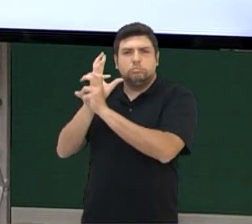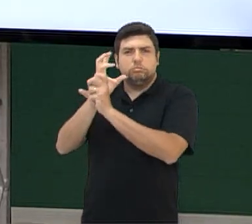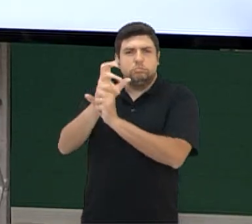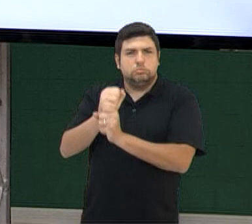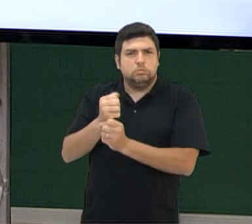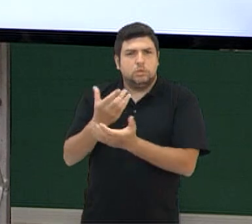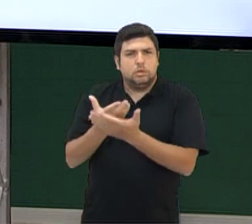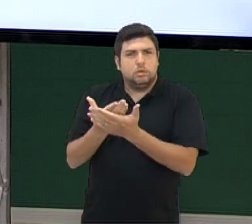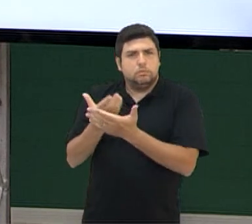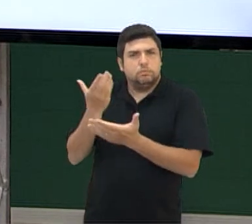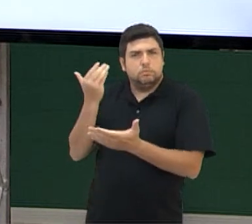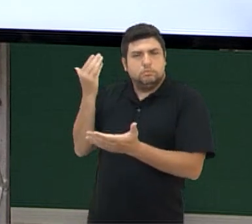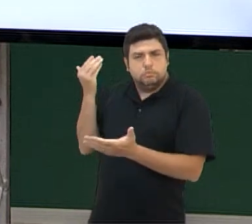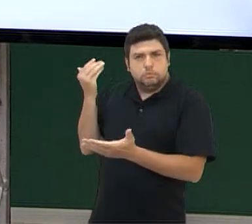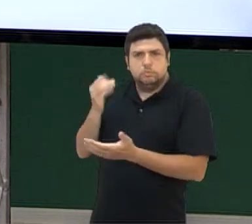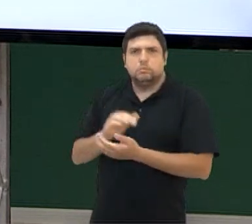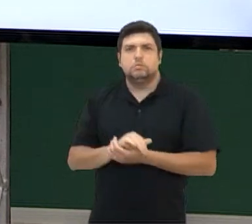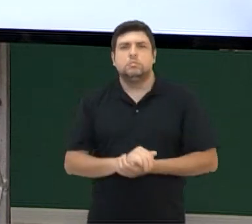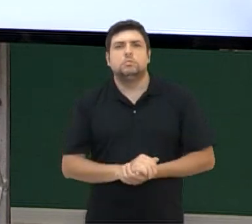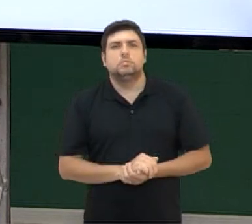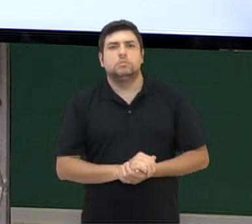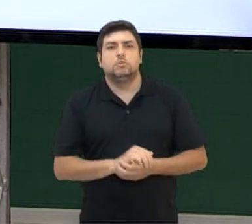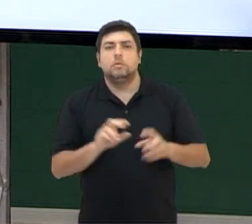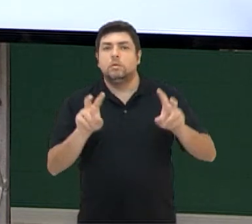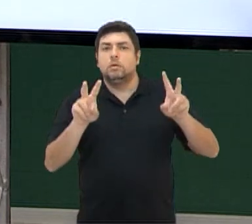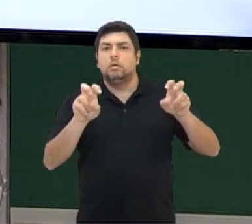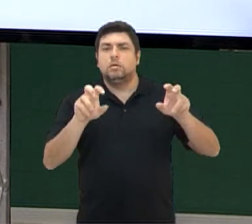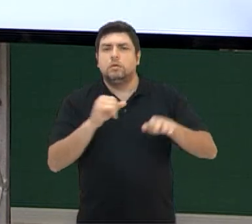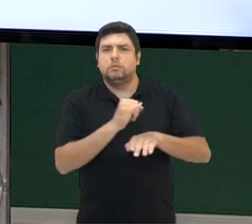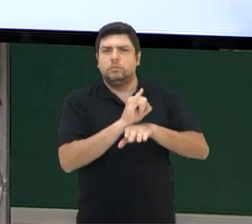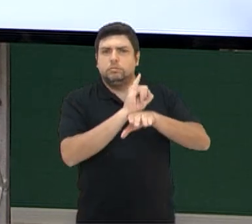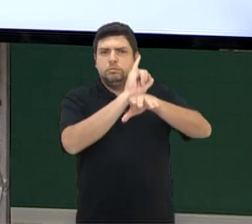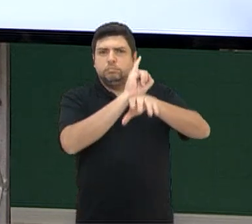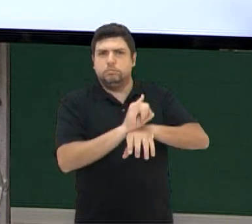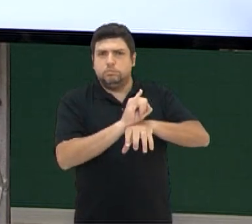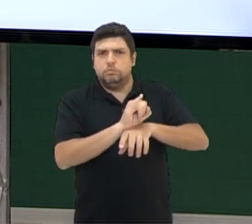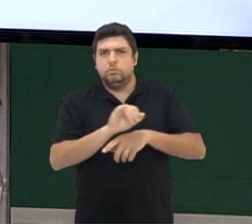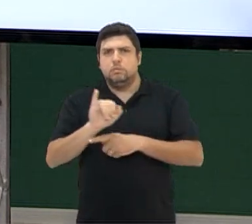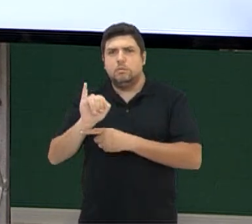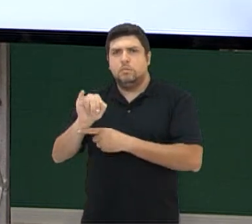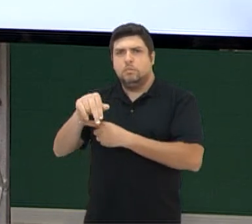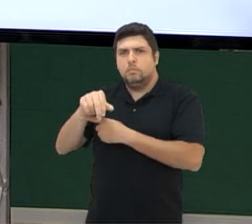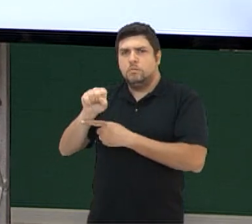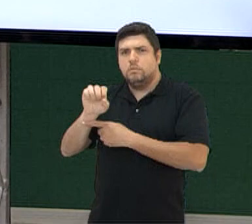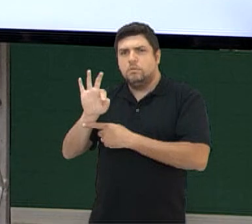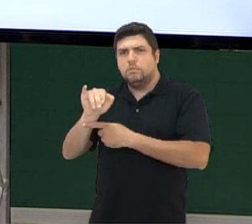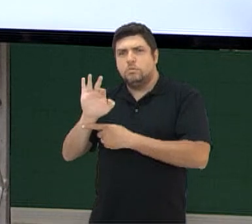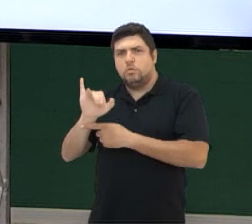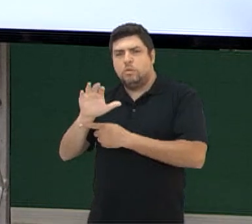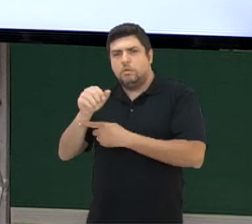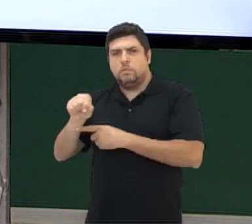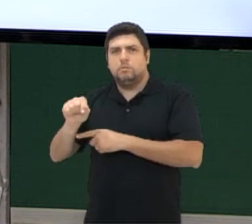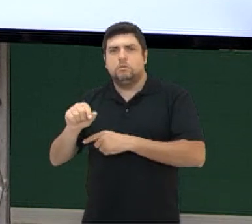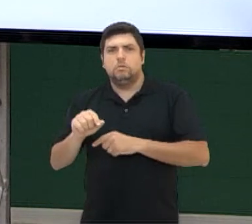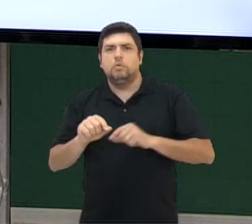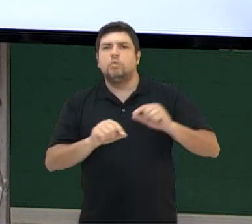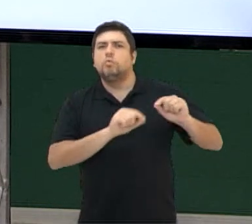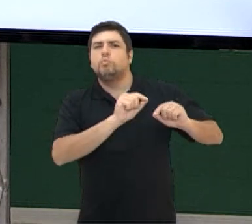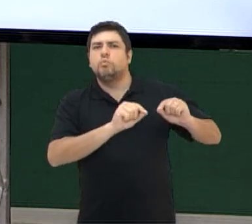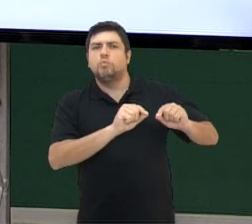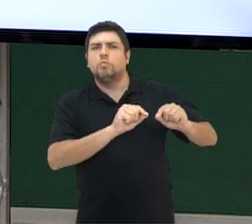anteriores. Estamos trabalhando em instituições, vimos até o momento instituição familiar, escolar,